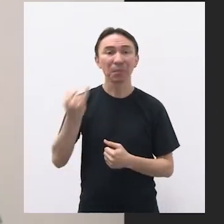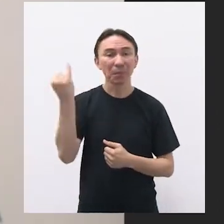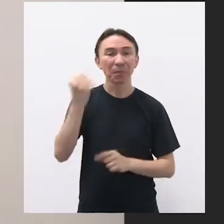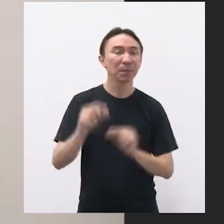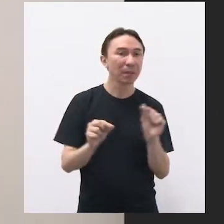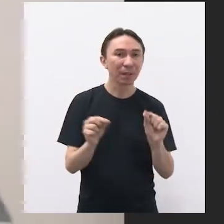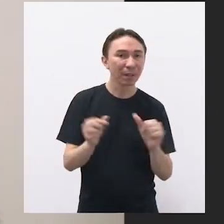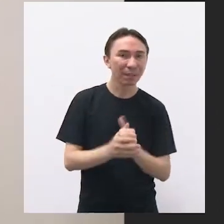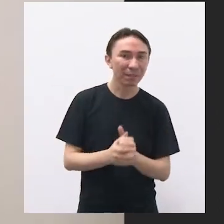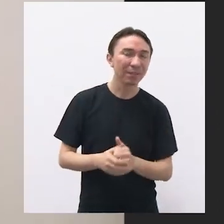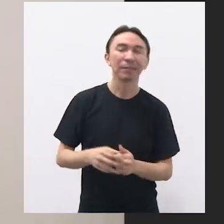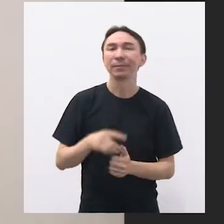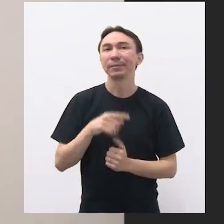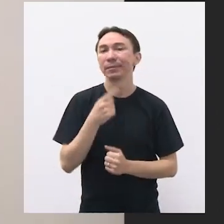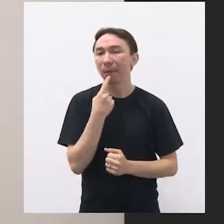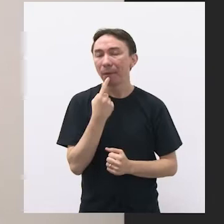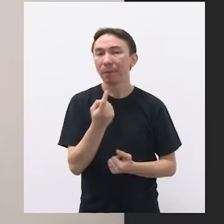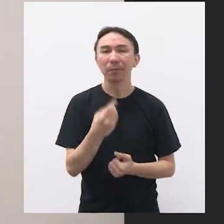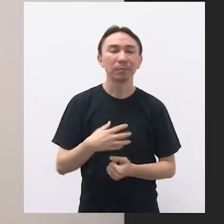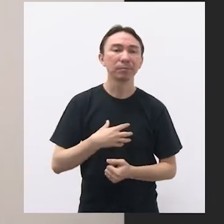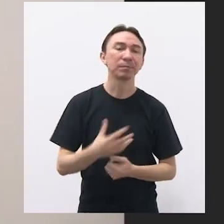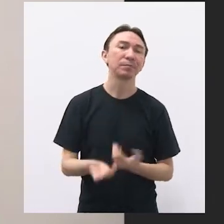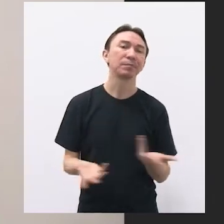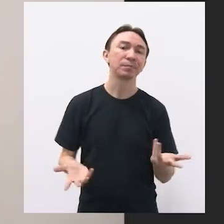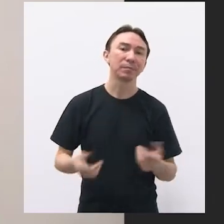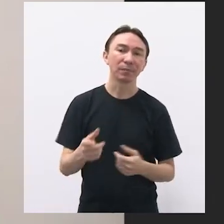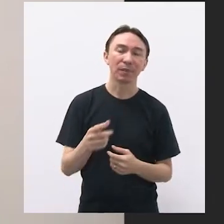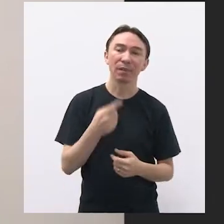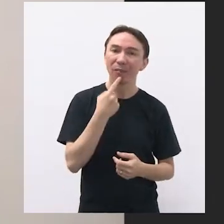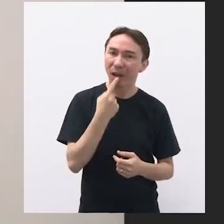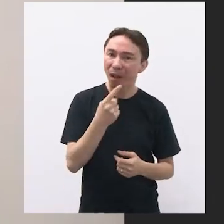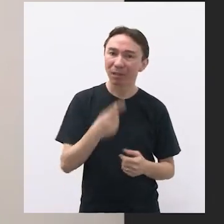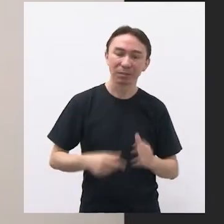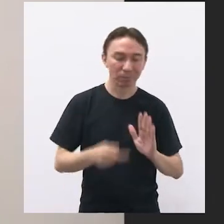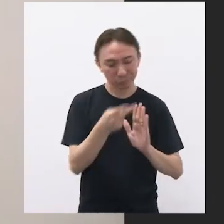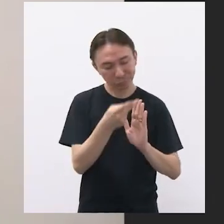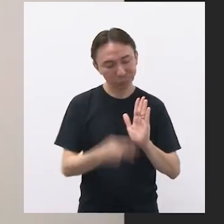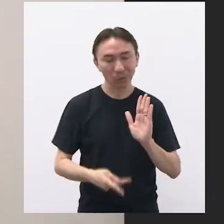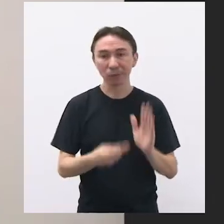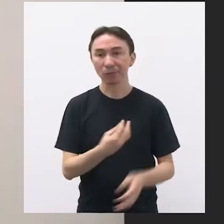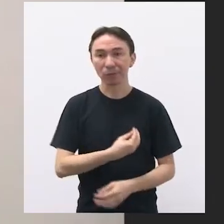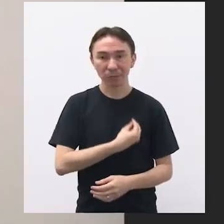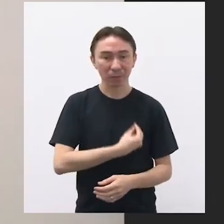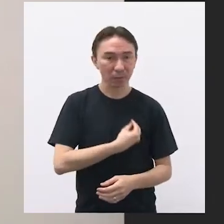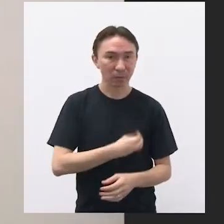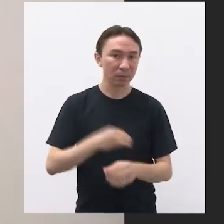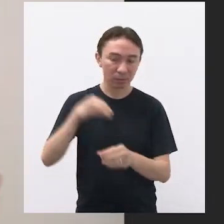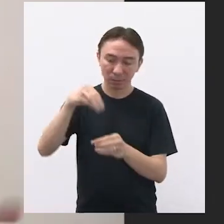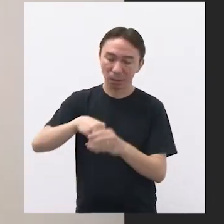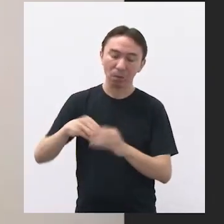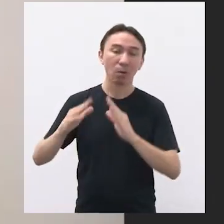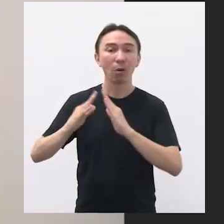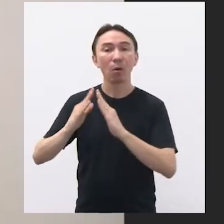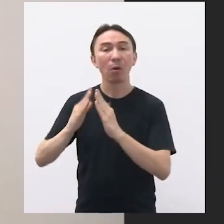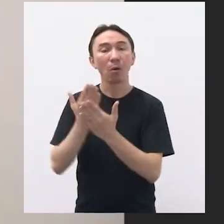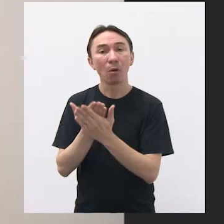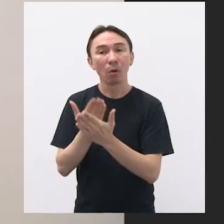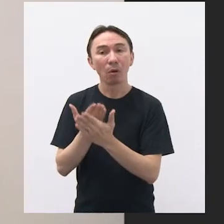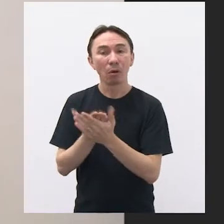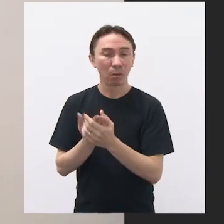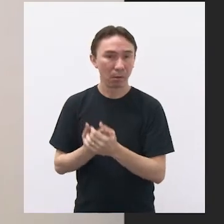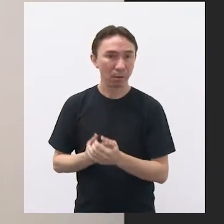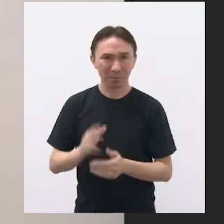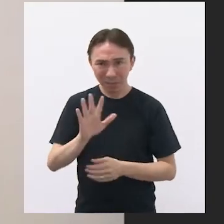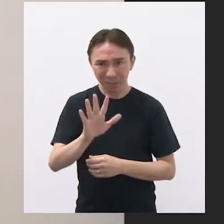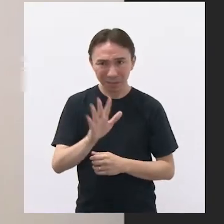essencial. E aí a gente fala, por exemplo, né? Nós estamos na discussão do projeto de vida nas escolas. Não dá para a gente falar em projeto de vida se a gente não